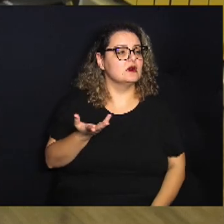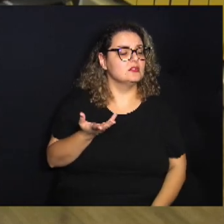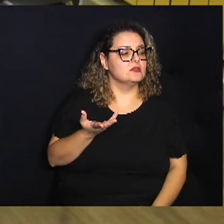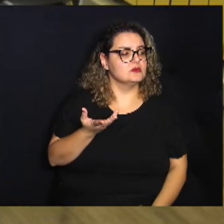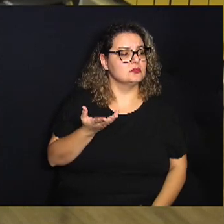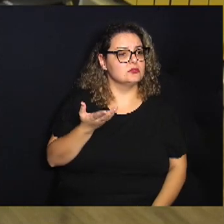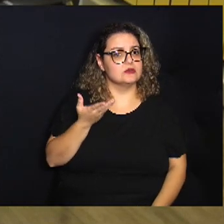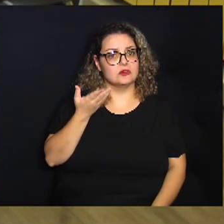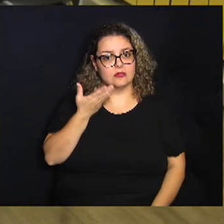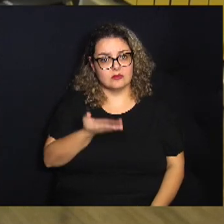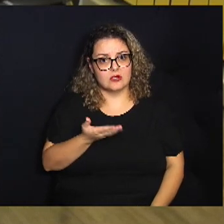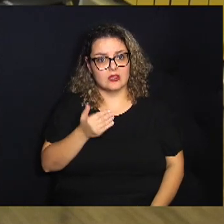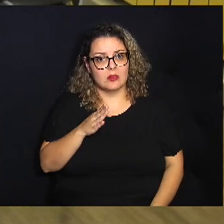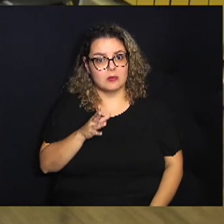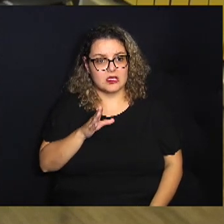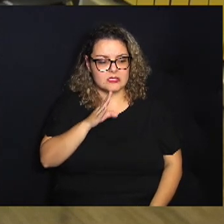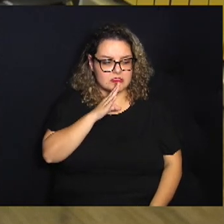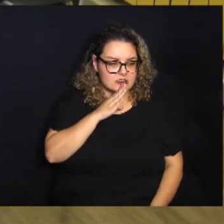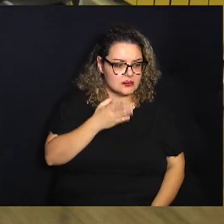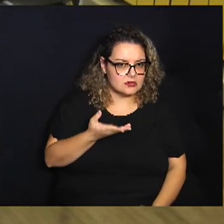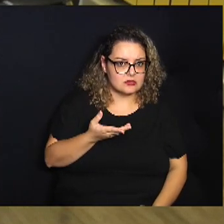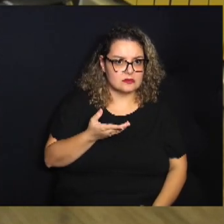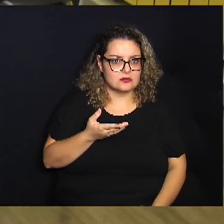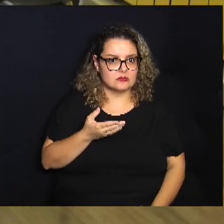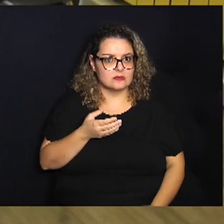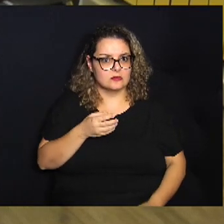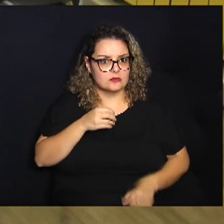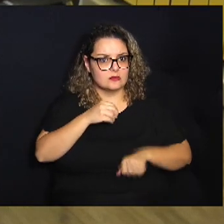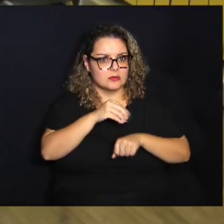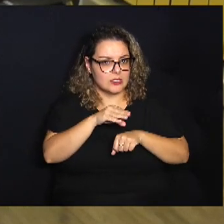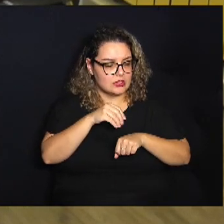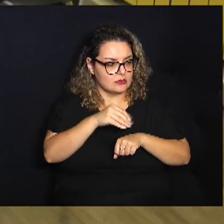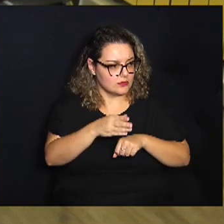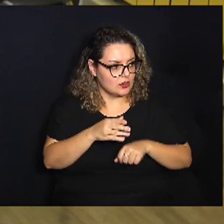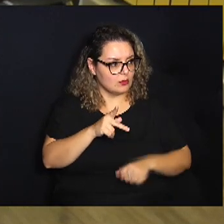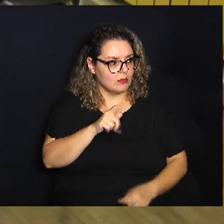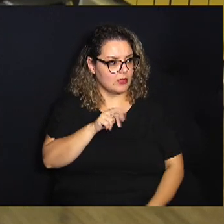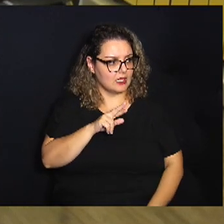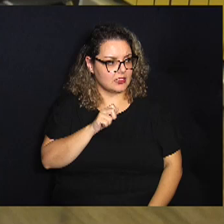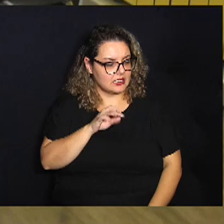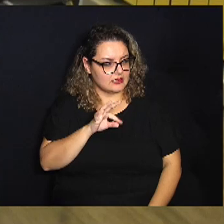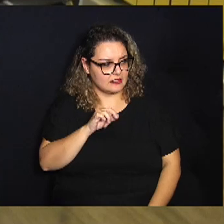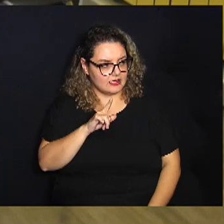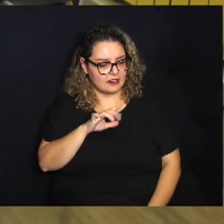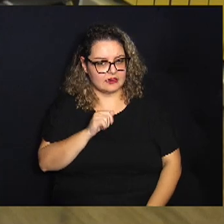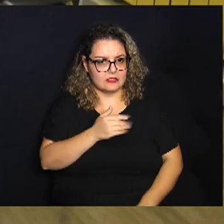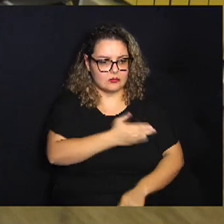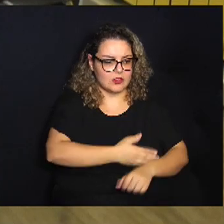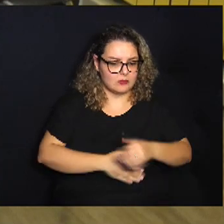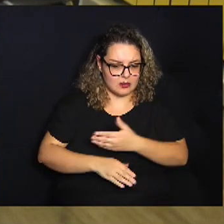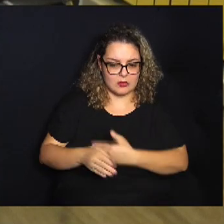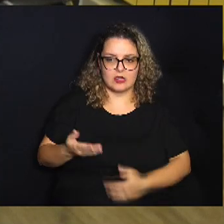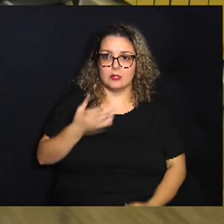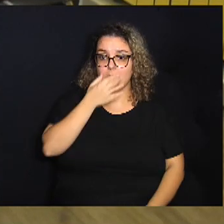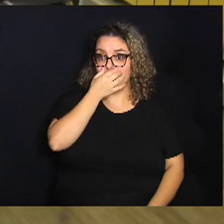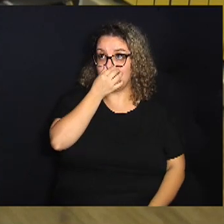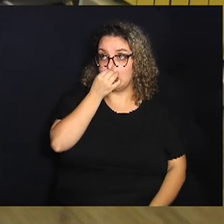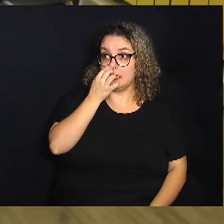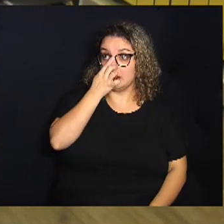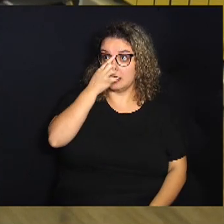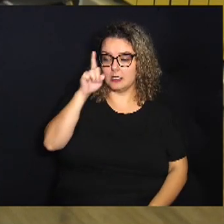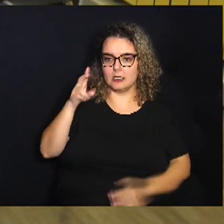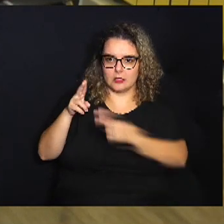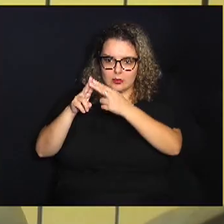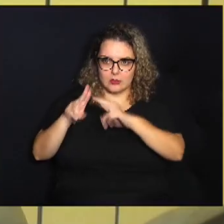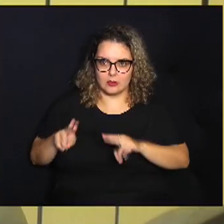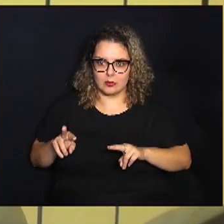você ali? É mais silêncio, porque você tem que ficar passando as dicas para o para-atleta? No evento Teste de Paris, a torcida foi um